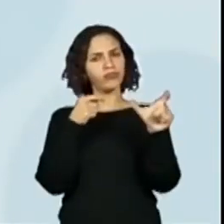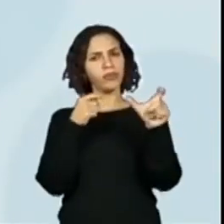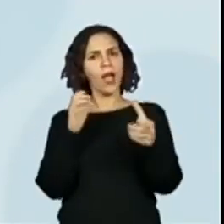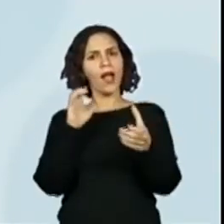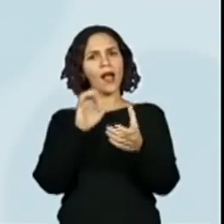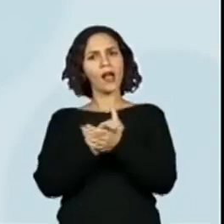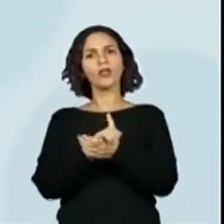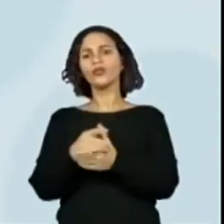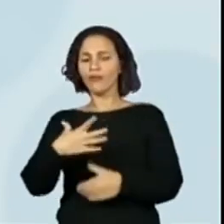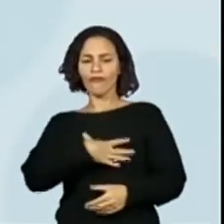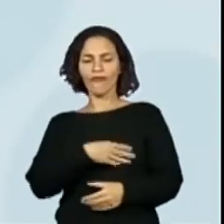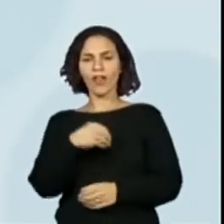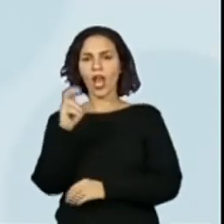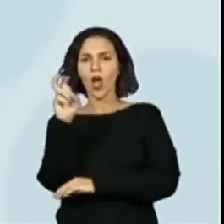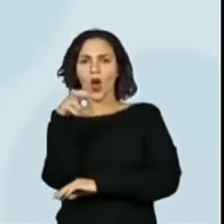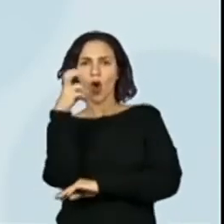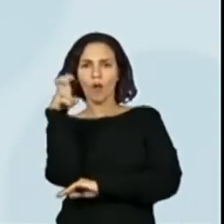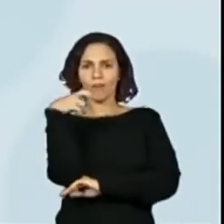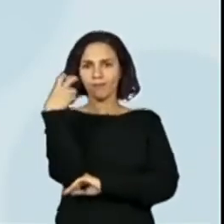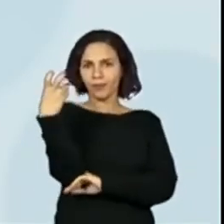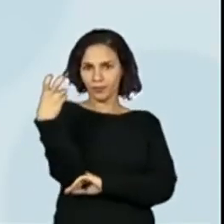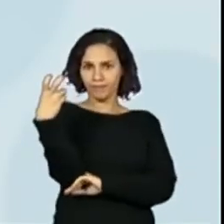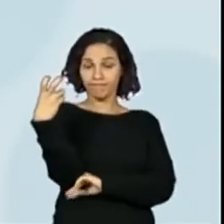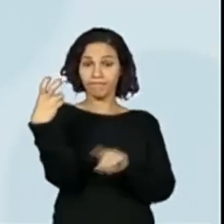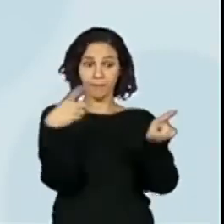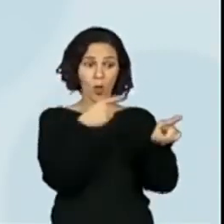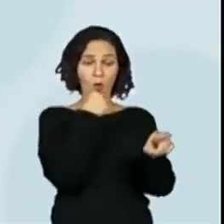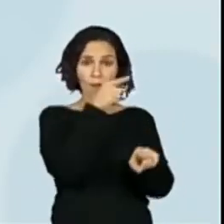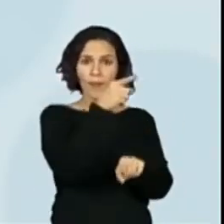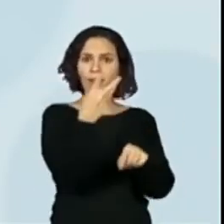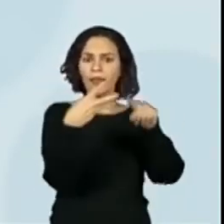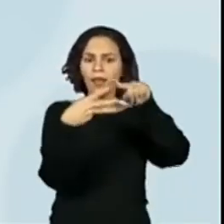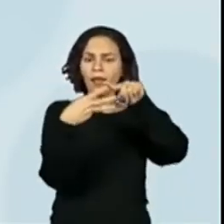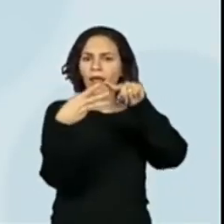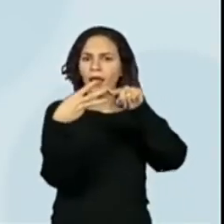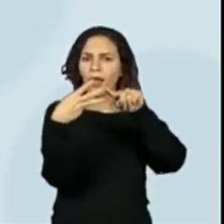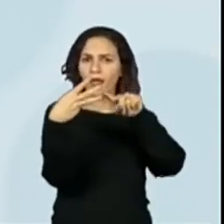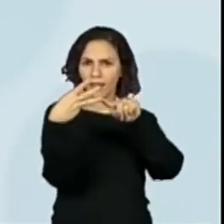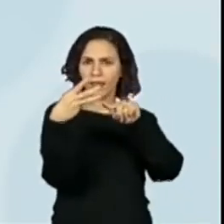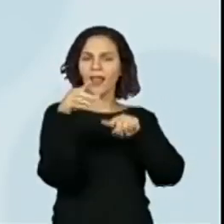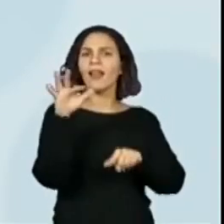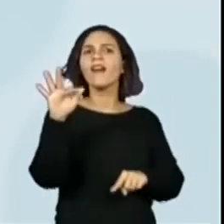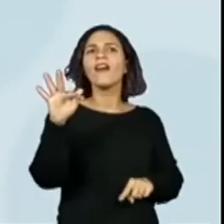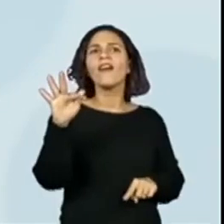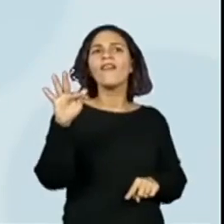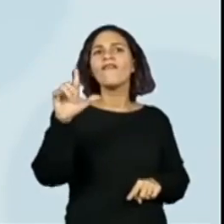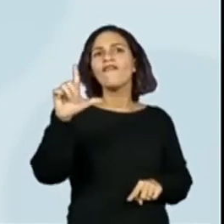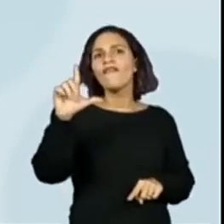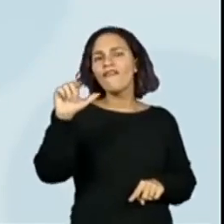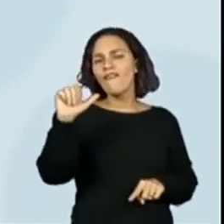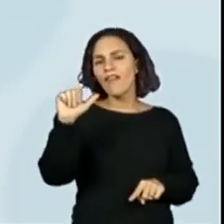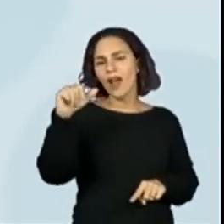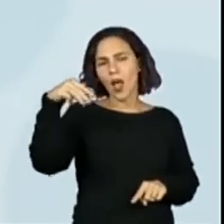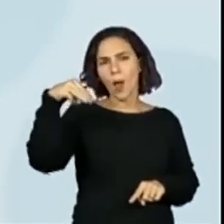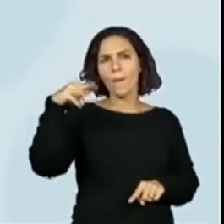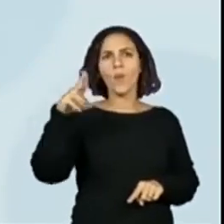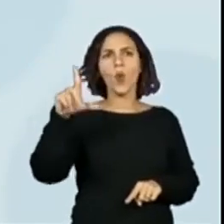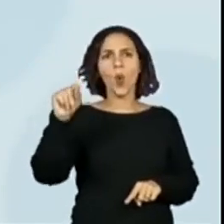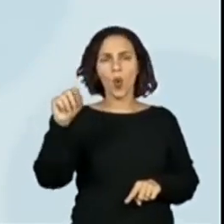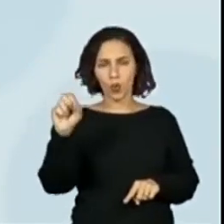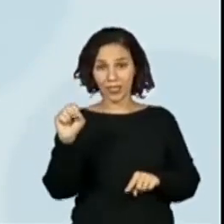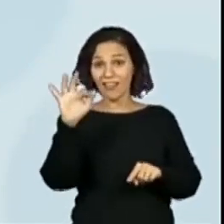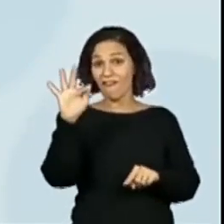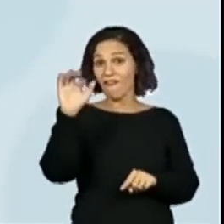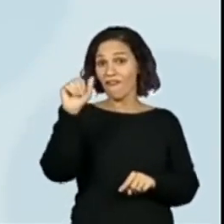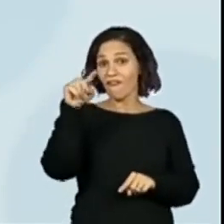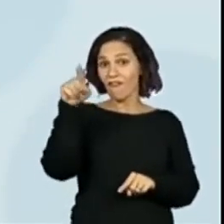Esse moço tinha 3 fâmulos fiéis. Fâmulos são criados. Um dia, ele chamou